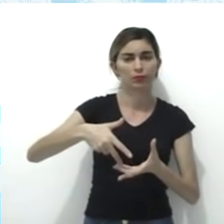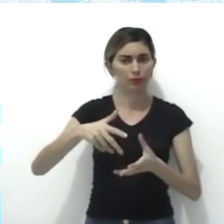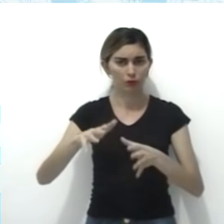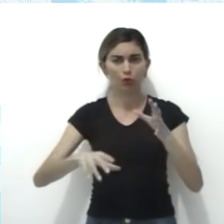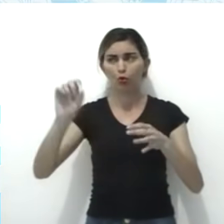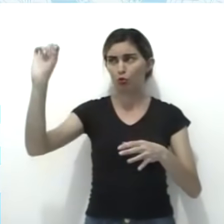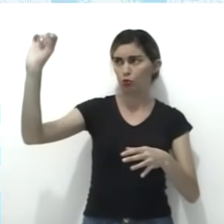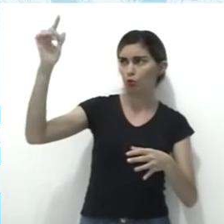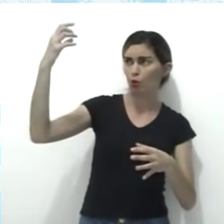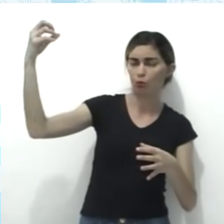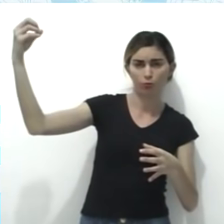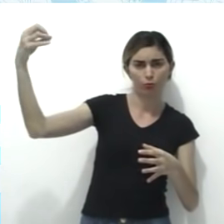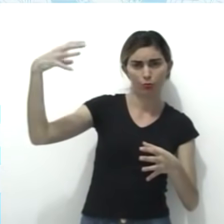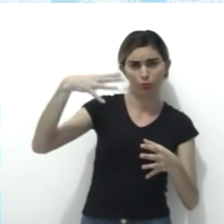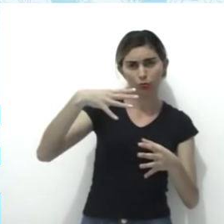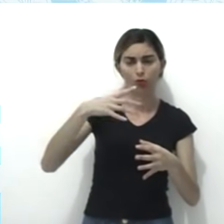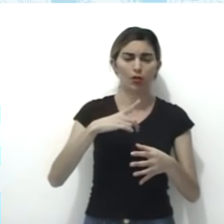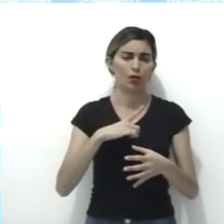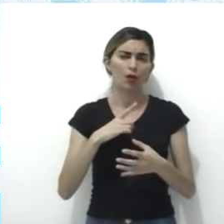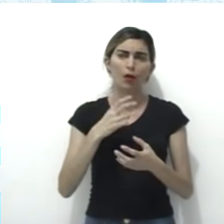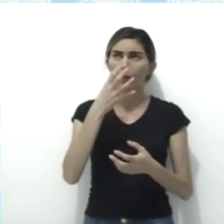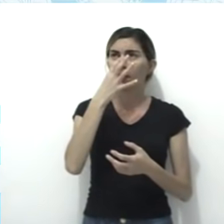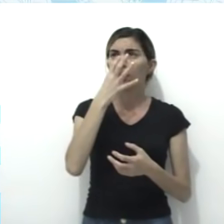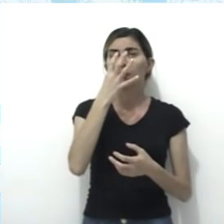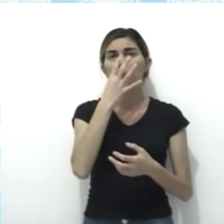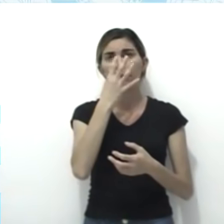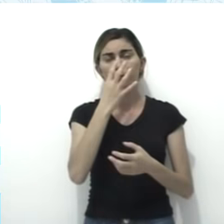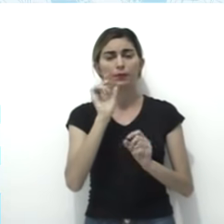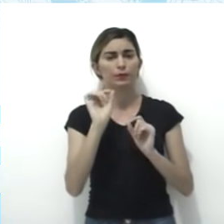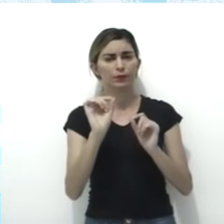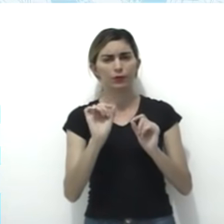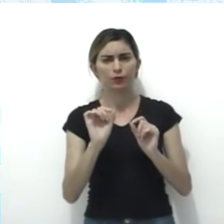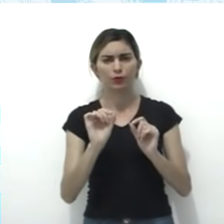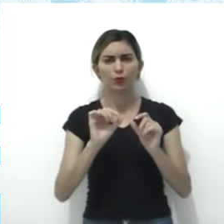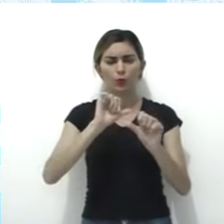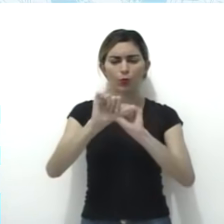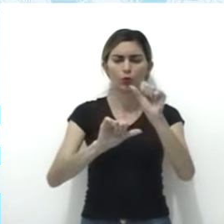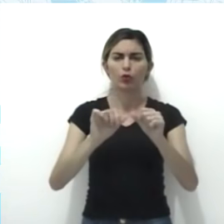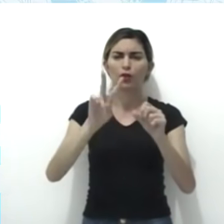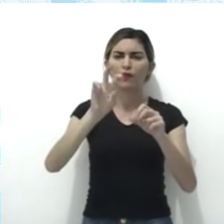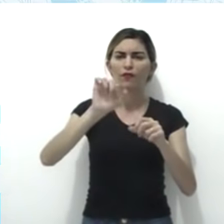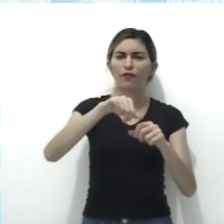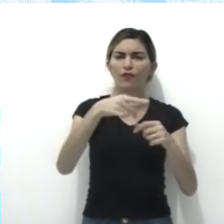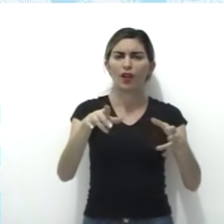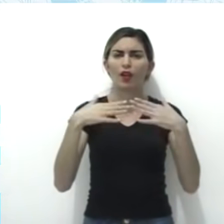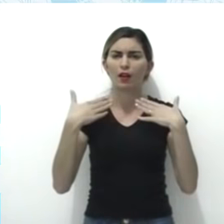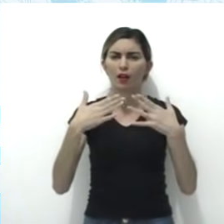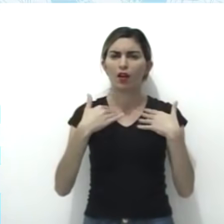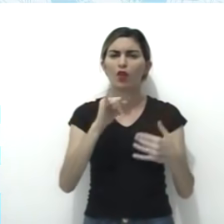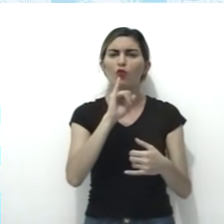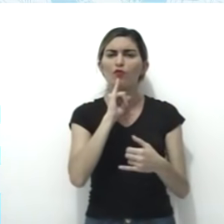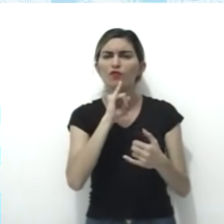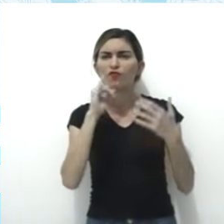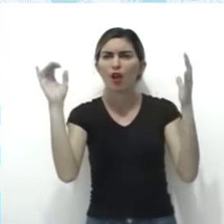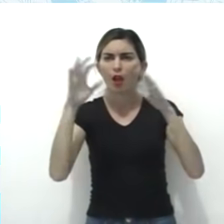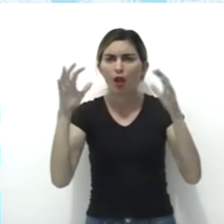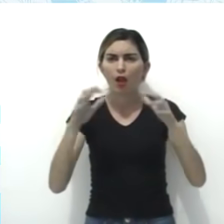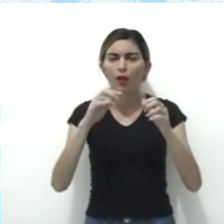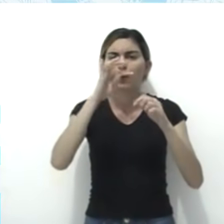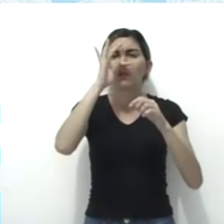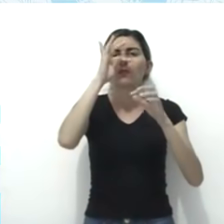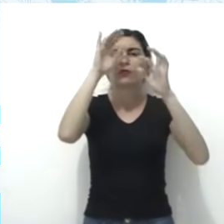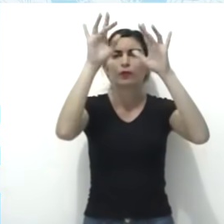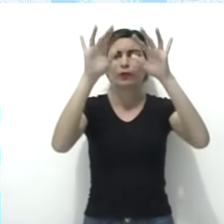encontra em relação ao sol nós vamos observar a estação de verão inverno